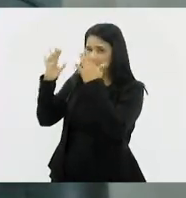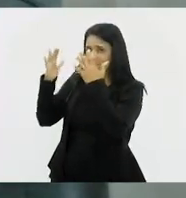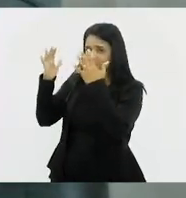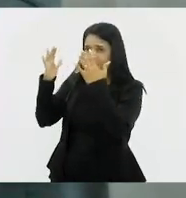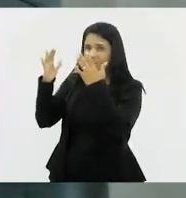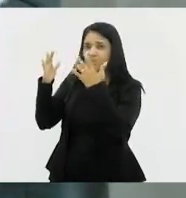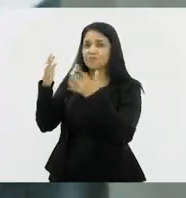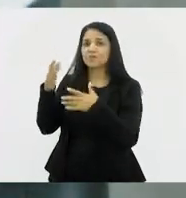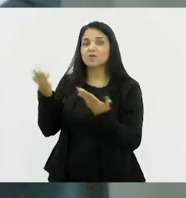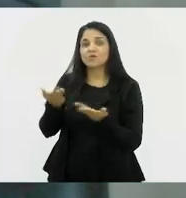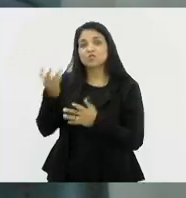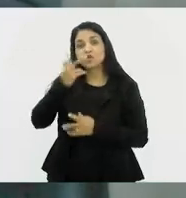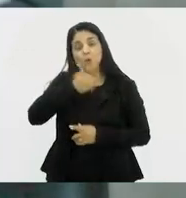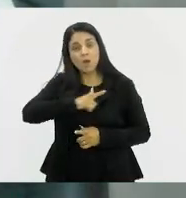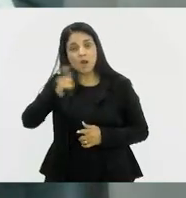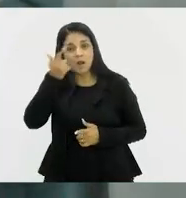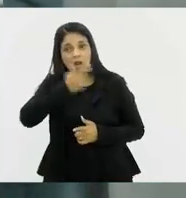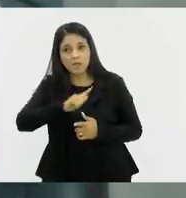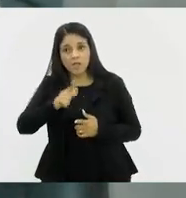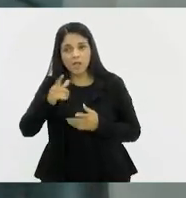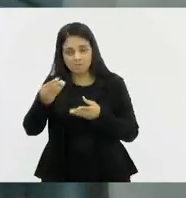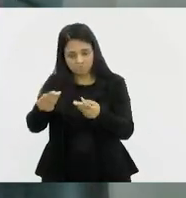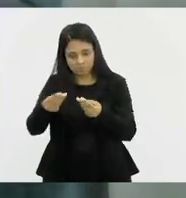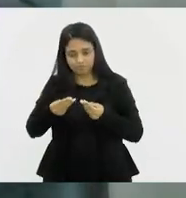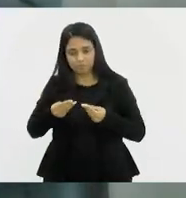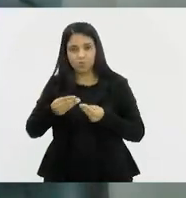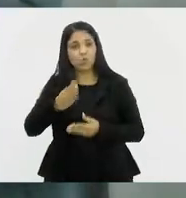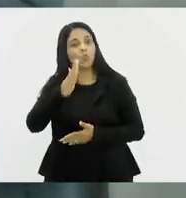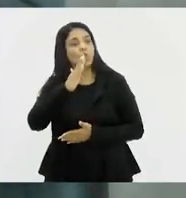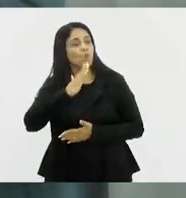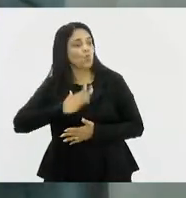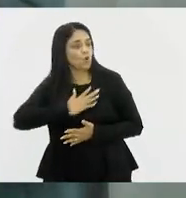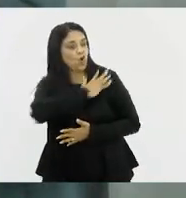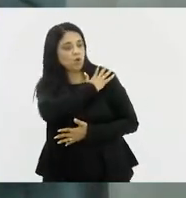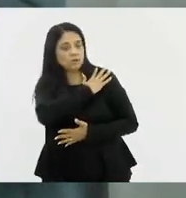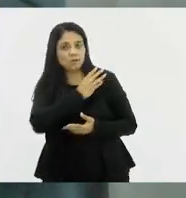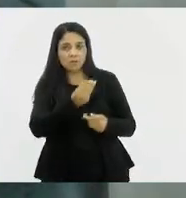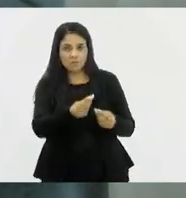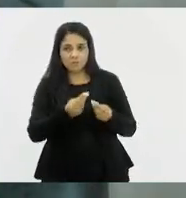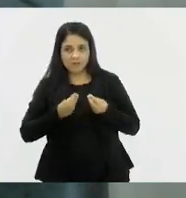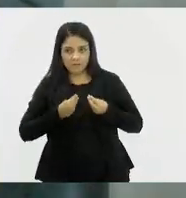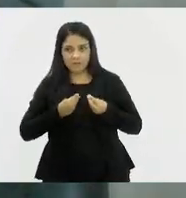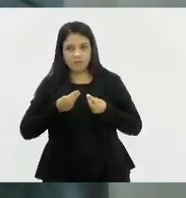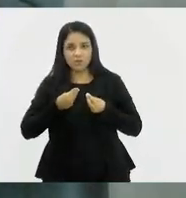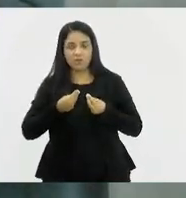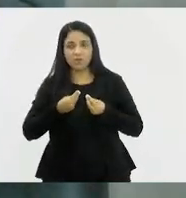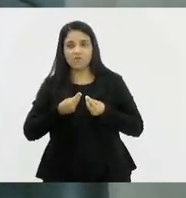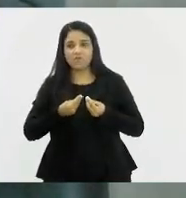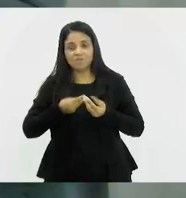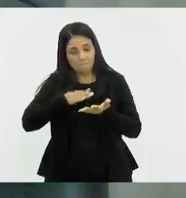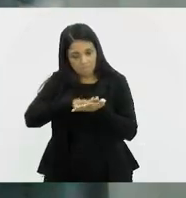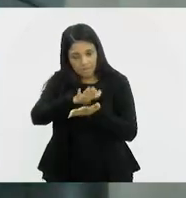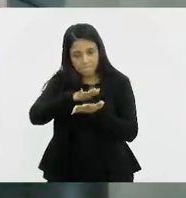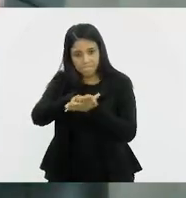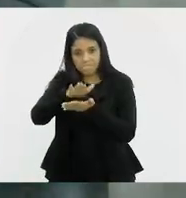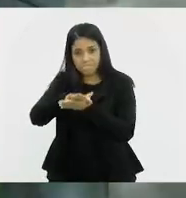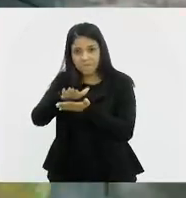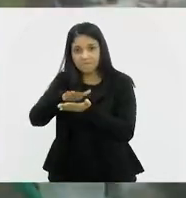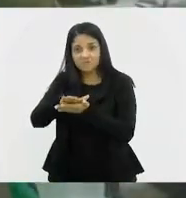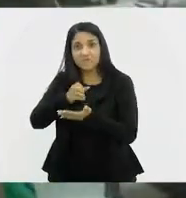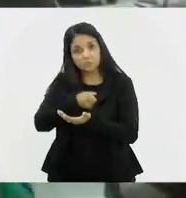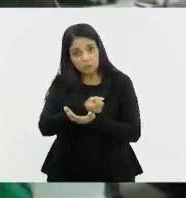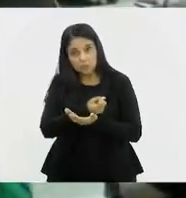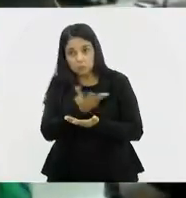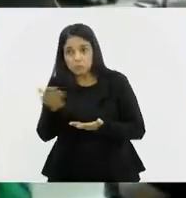O Munir me deu esse aqui, que foi o coronel aí que mandou, eles produziram. Quer dizer, nós temos quantitativo. Eu